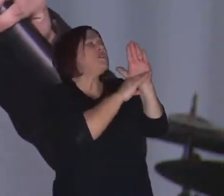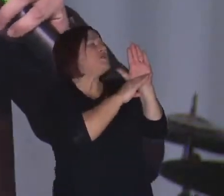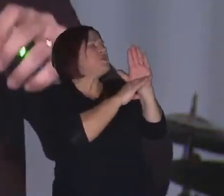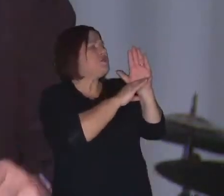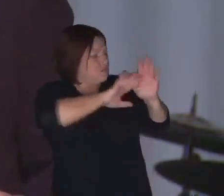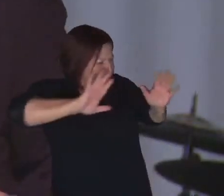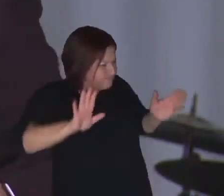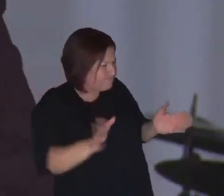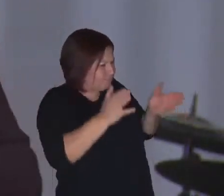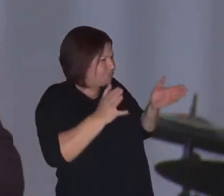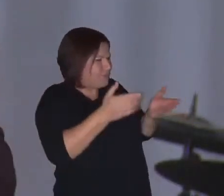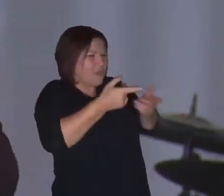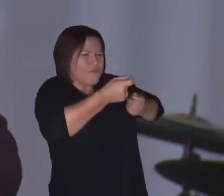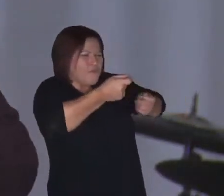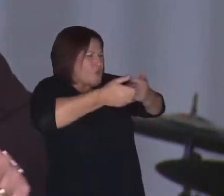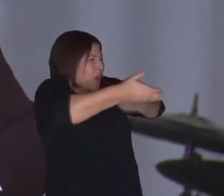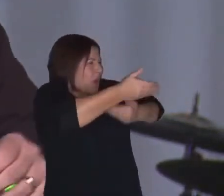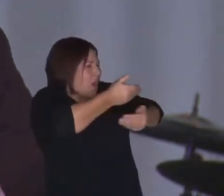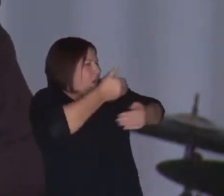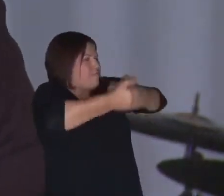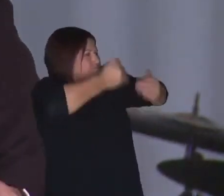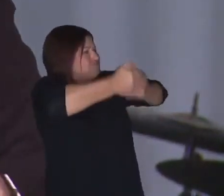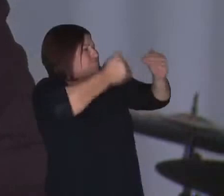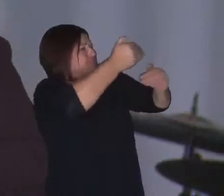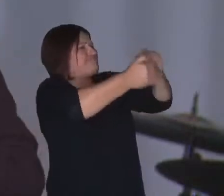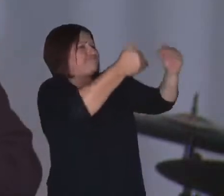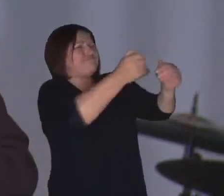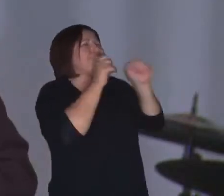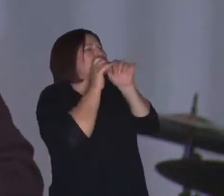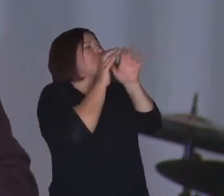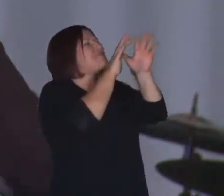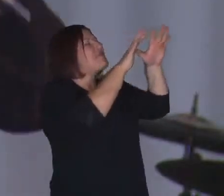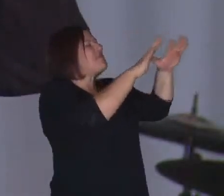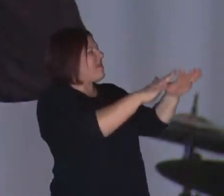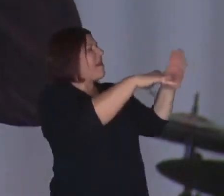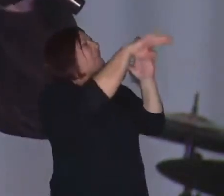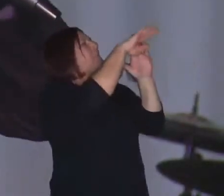lhes causar dano, planos, ou planos de dar-lhes esperança e um futuro. E